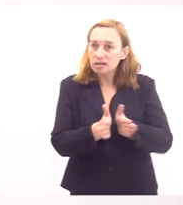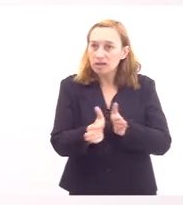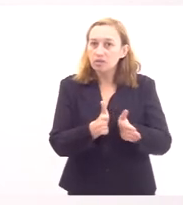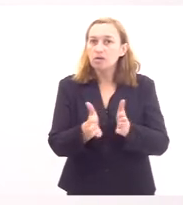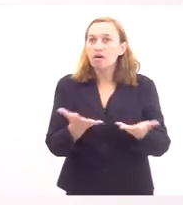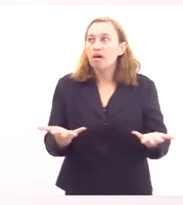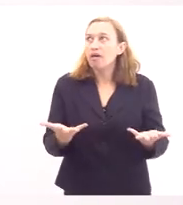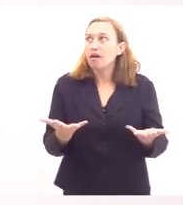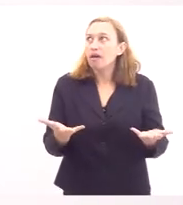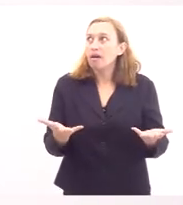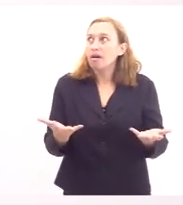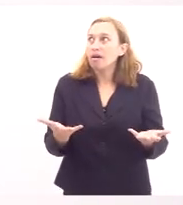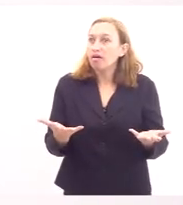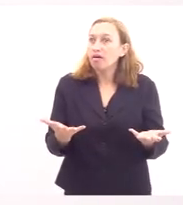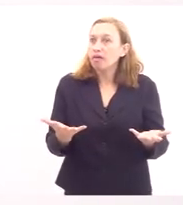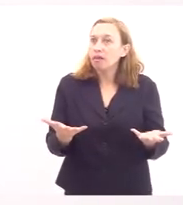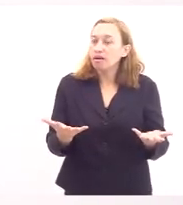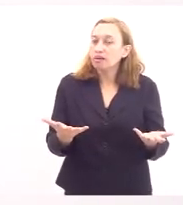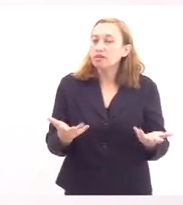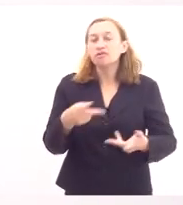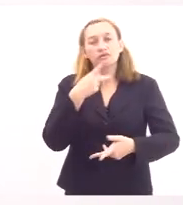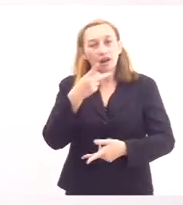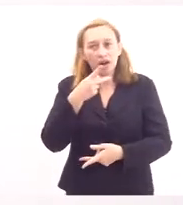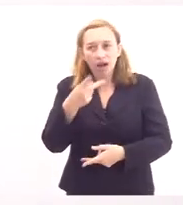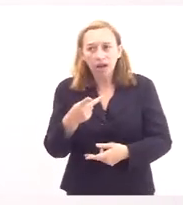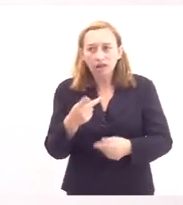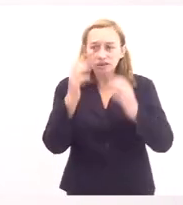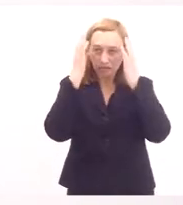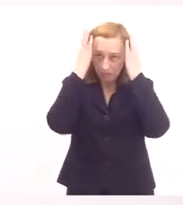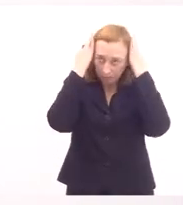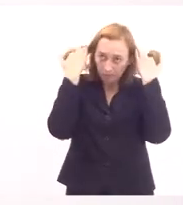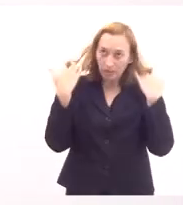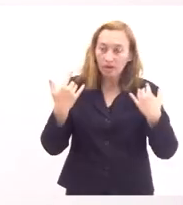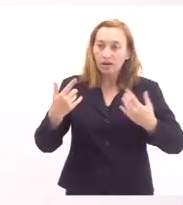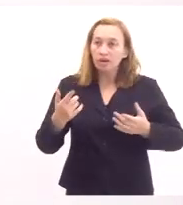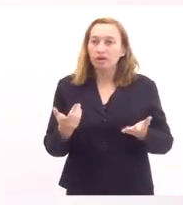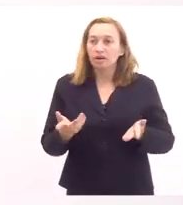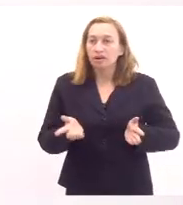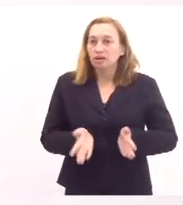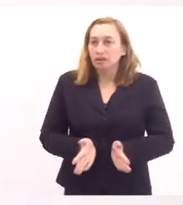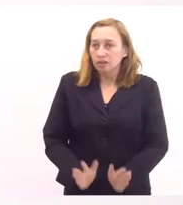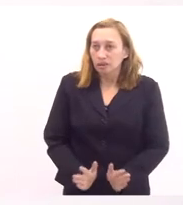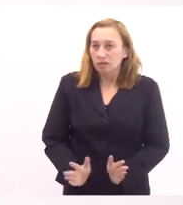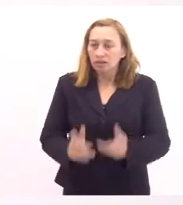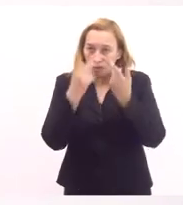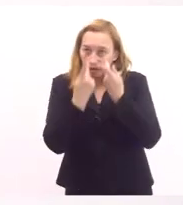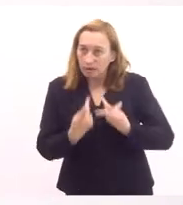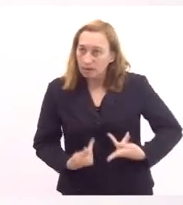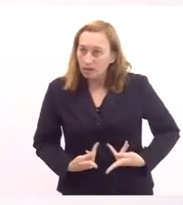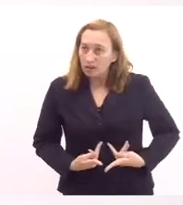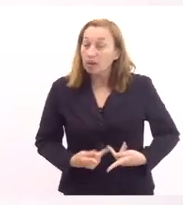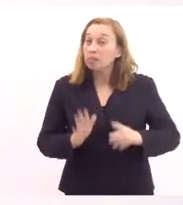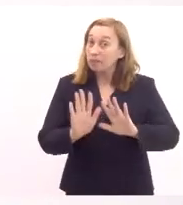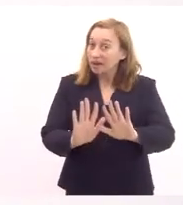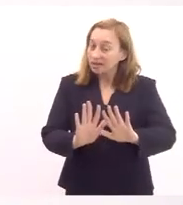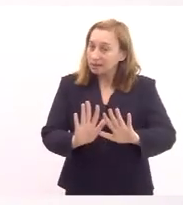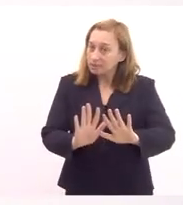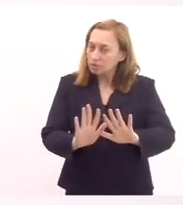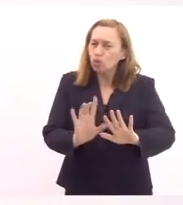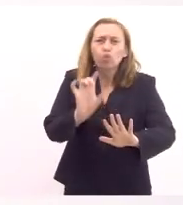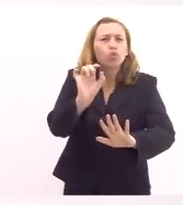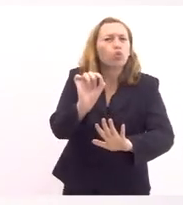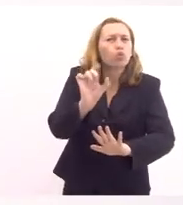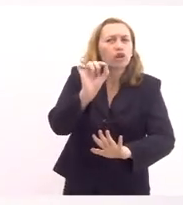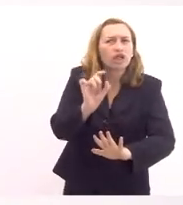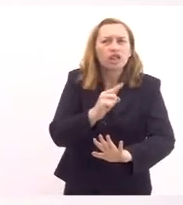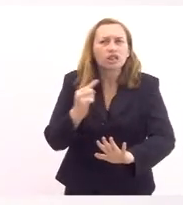tão já citado parto humanizado mas aí é que tá o pulo do gato O